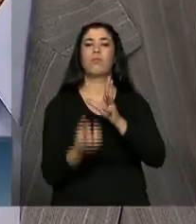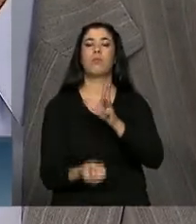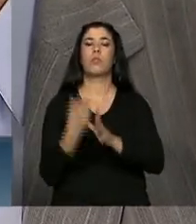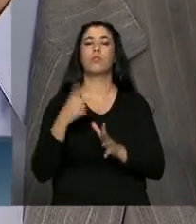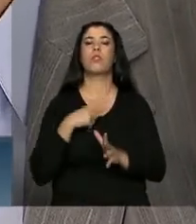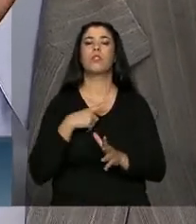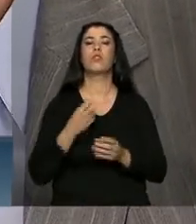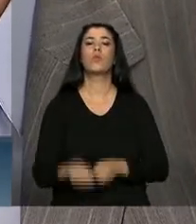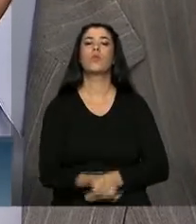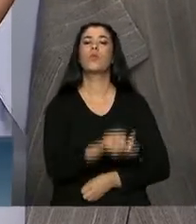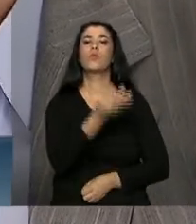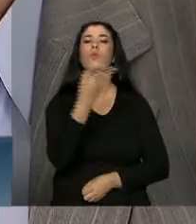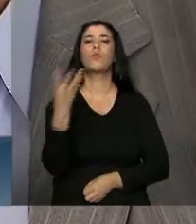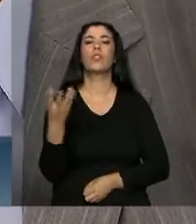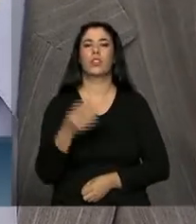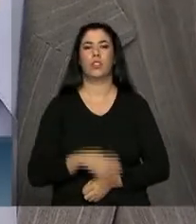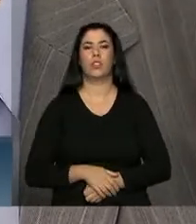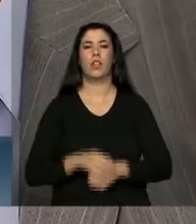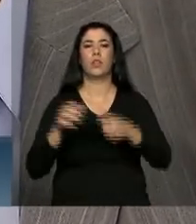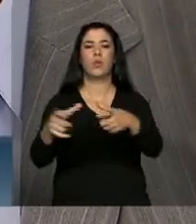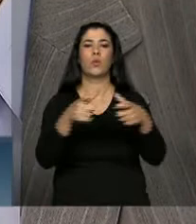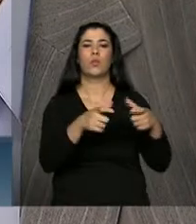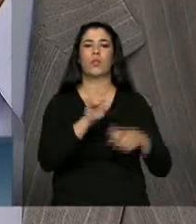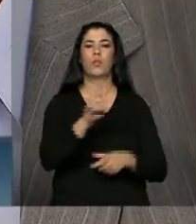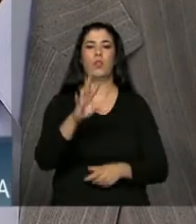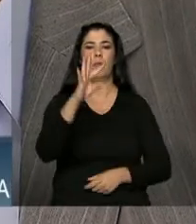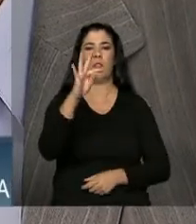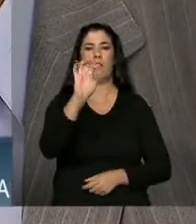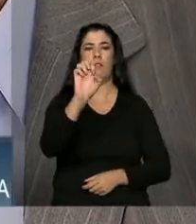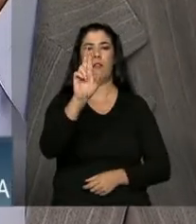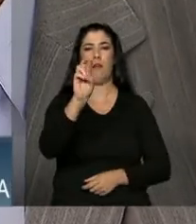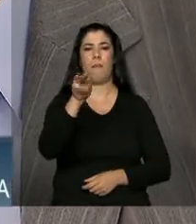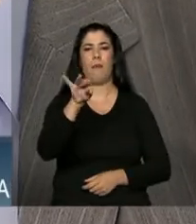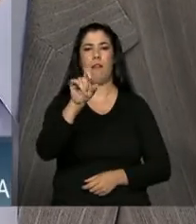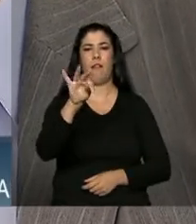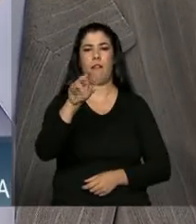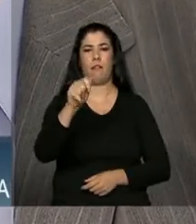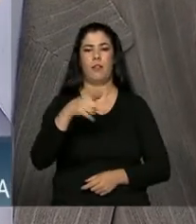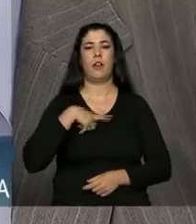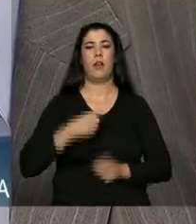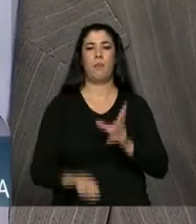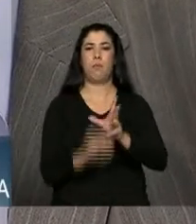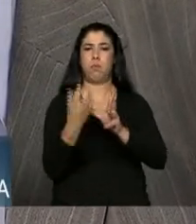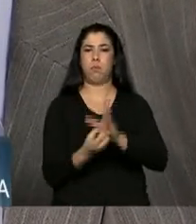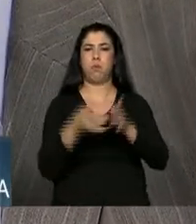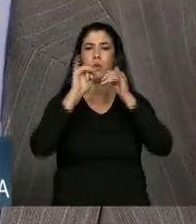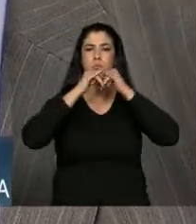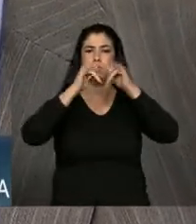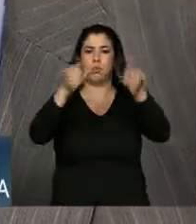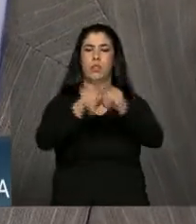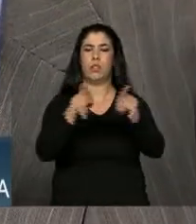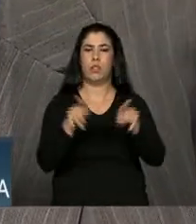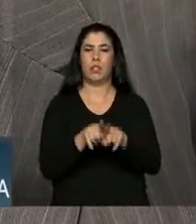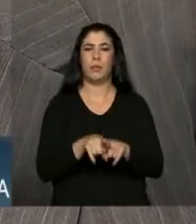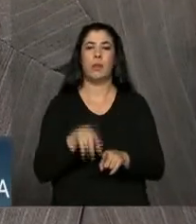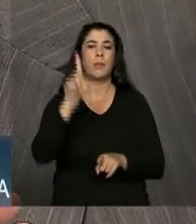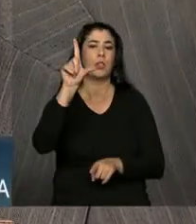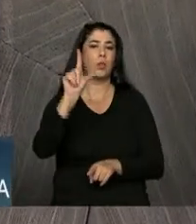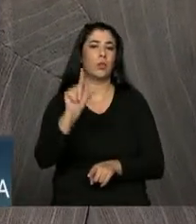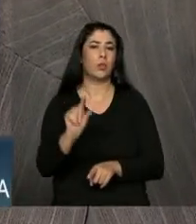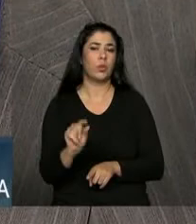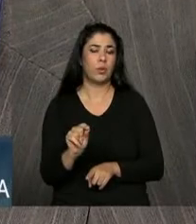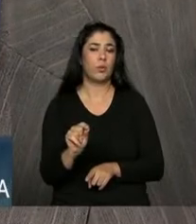expressivo de térmicas modernas para poder também baixar o custo unitário brasileiro médio de